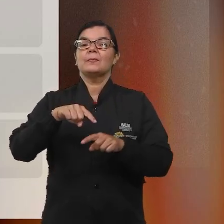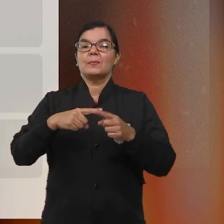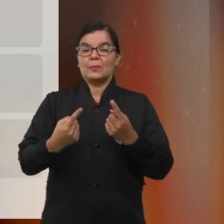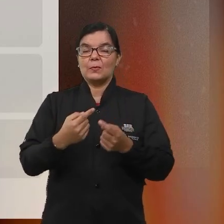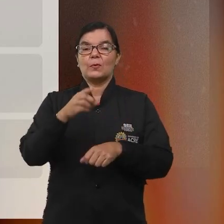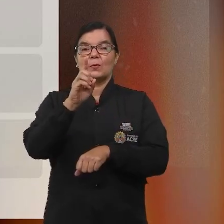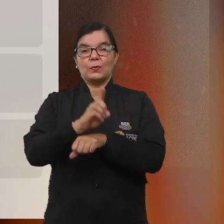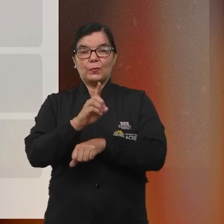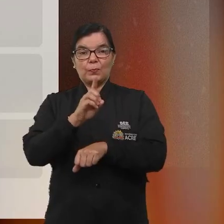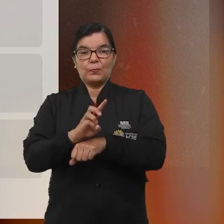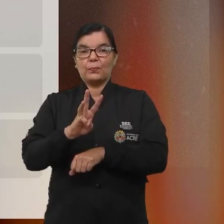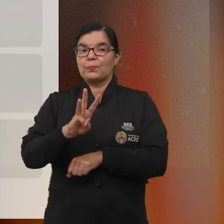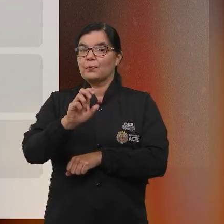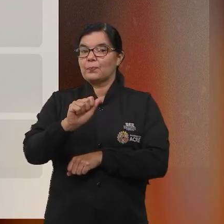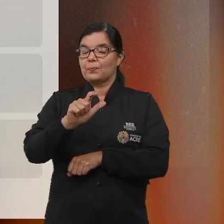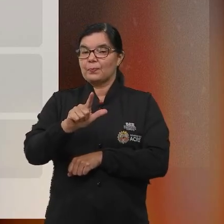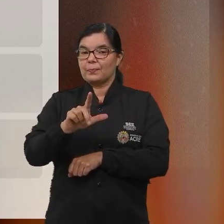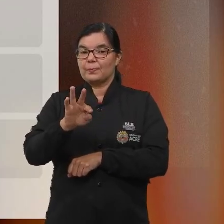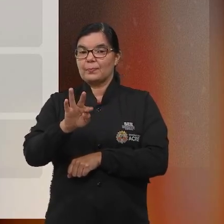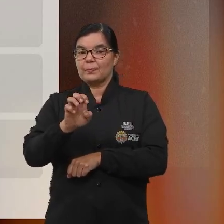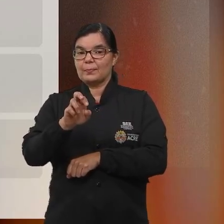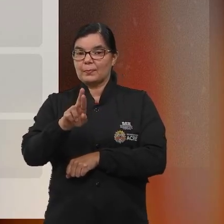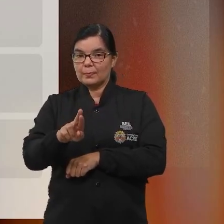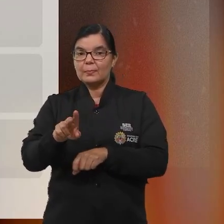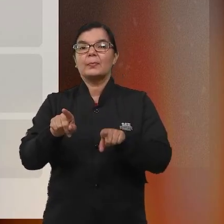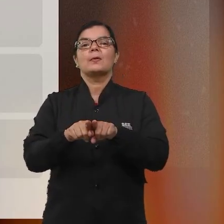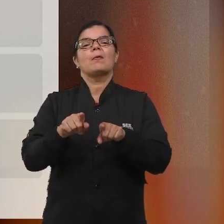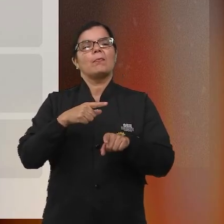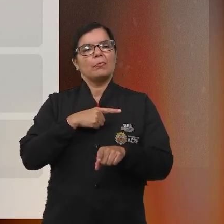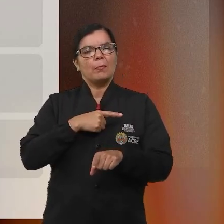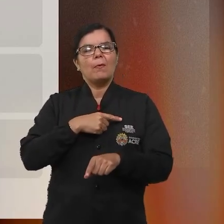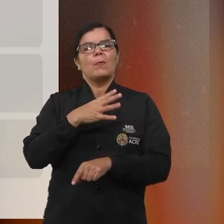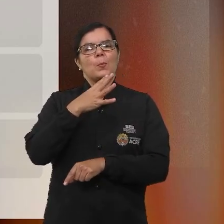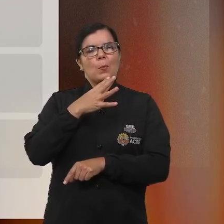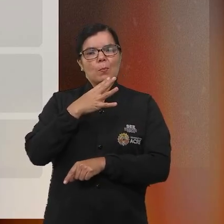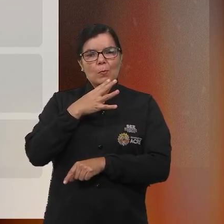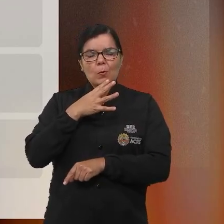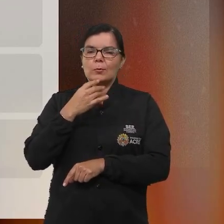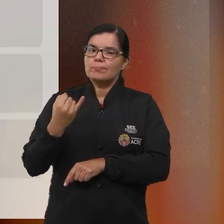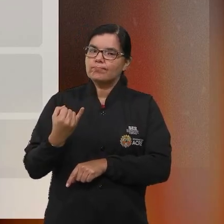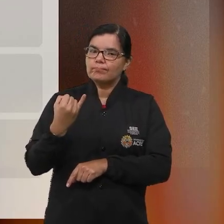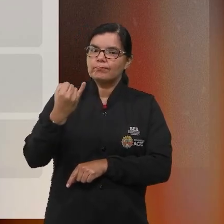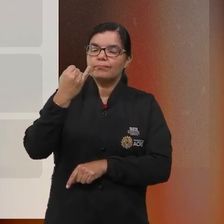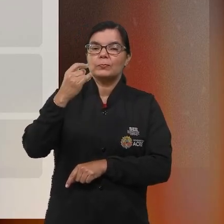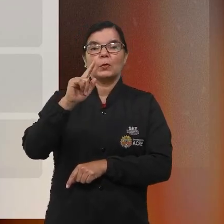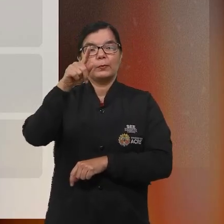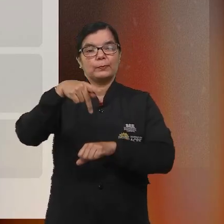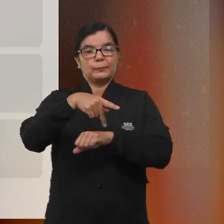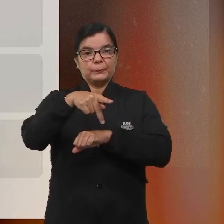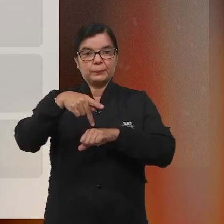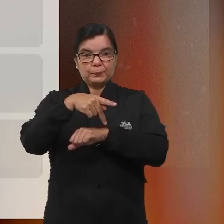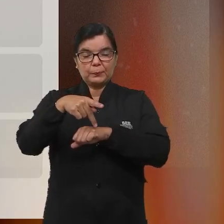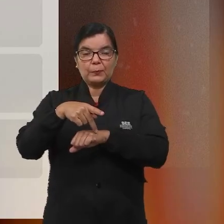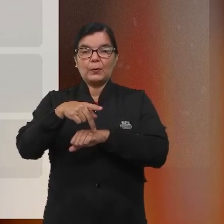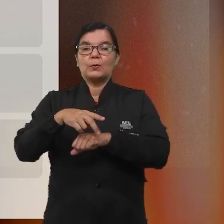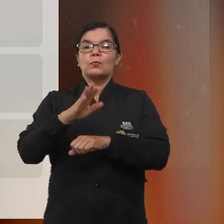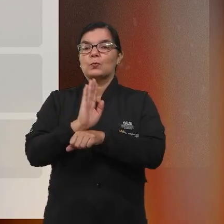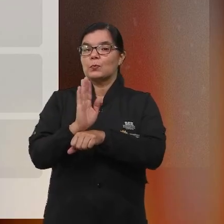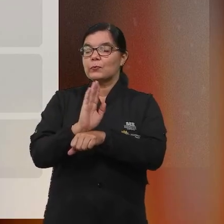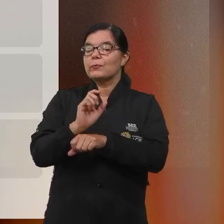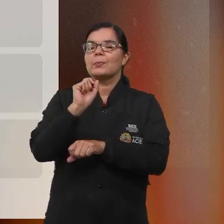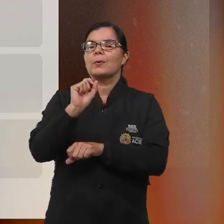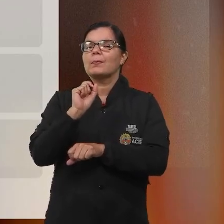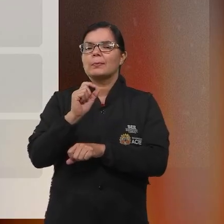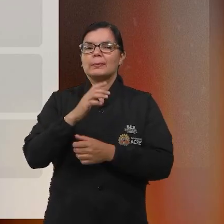1998, dirigido por Walter Salles, teve grande reconhecimento internacional. Sobre ele, é correto afirmar